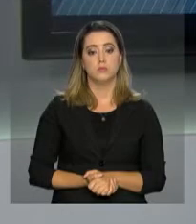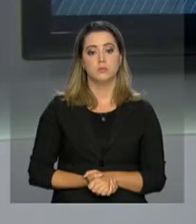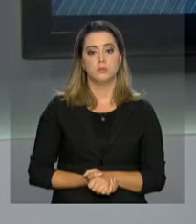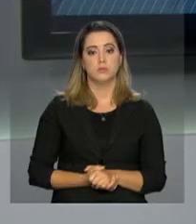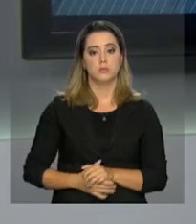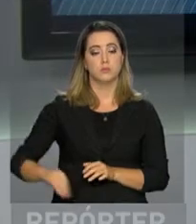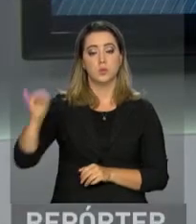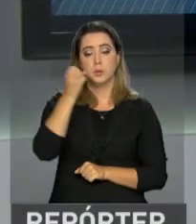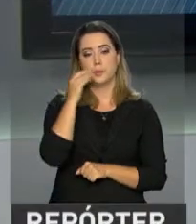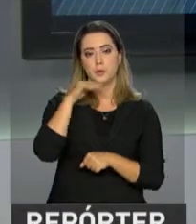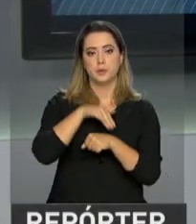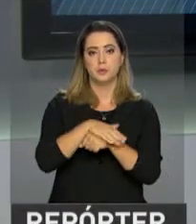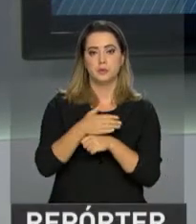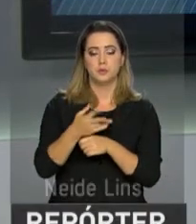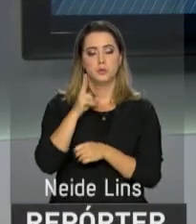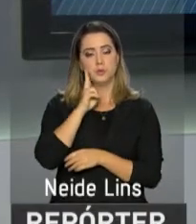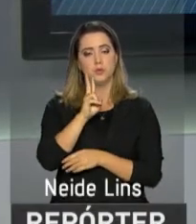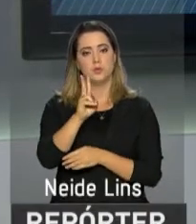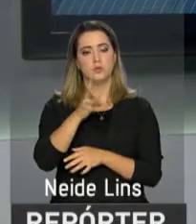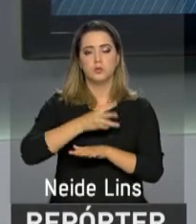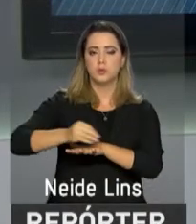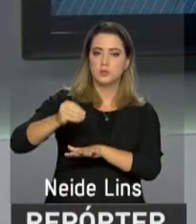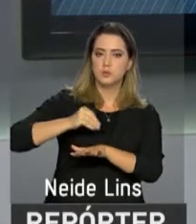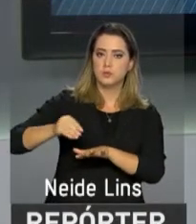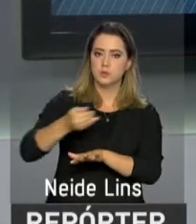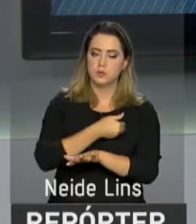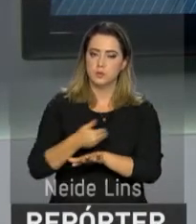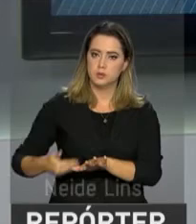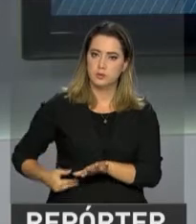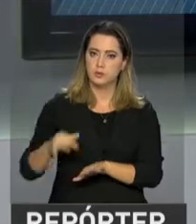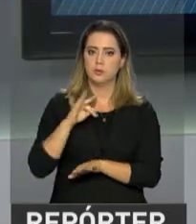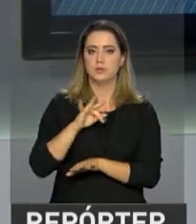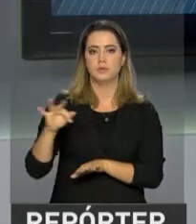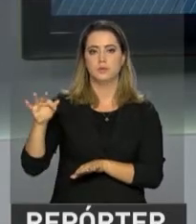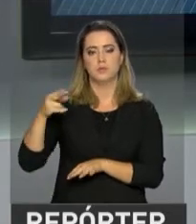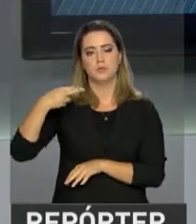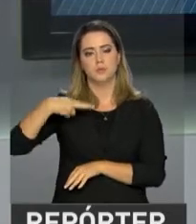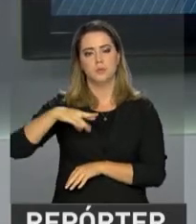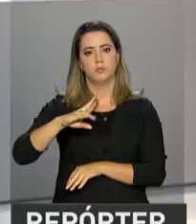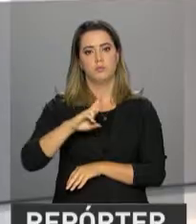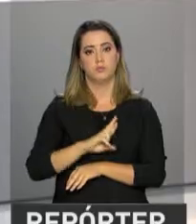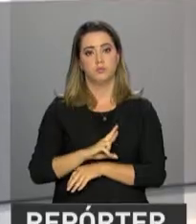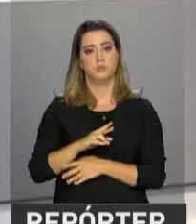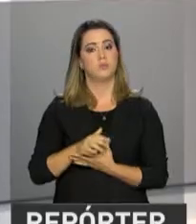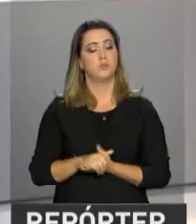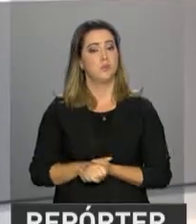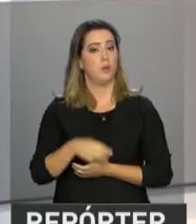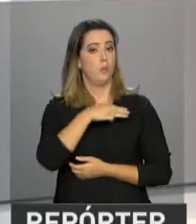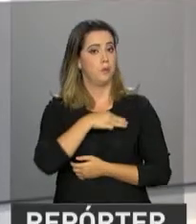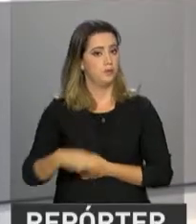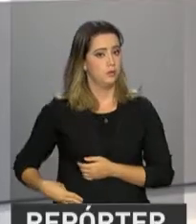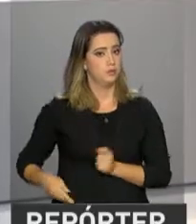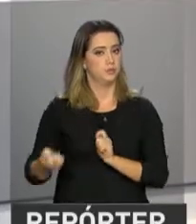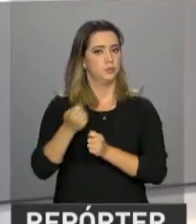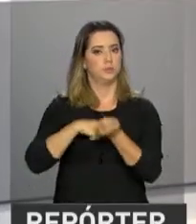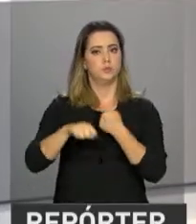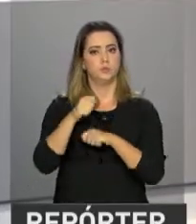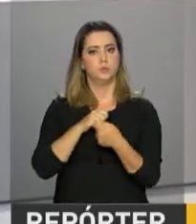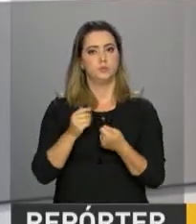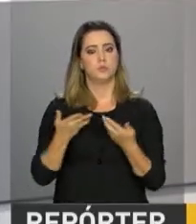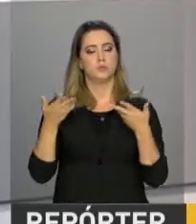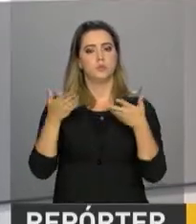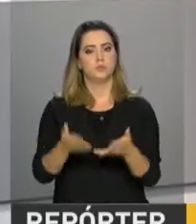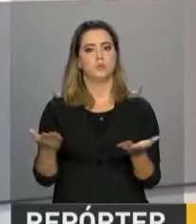olá boa noite a companhia agora as notícias do governo federal aqui no repórter nbr ministro da fazenda henrique meirelles